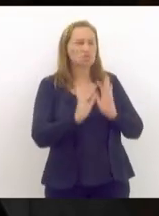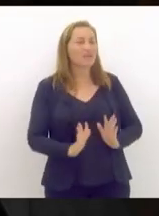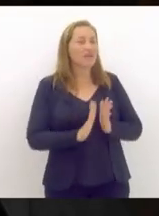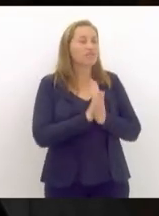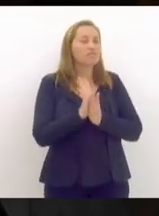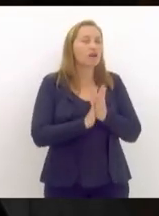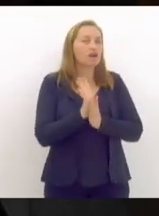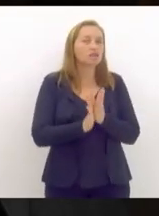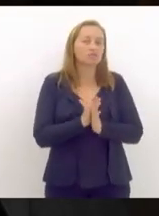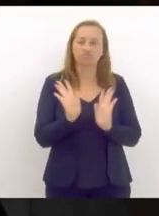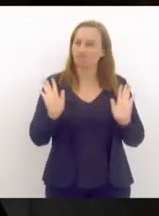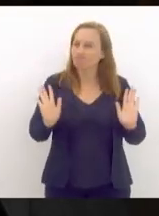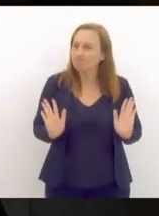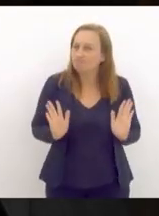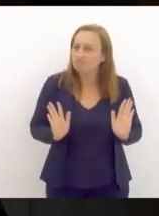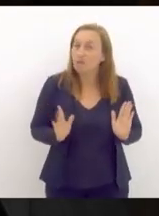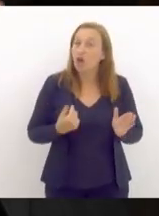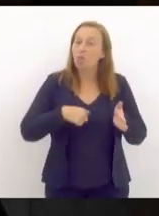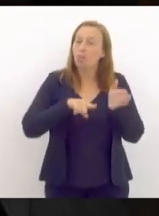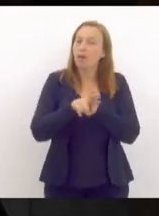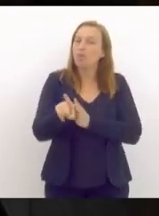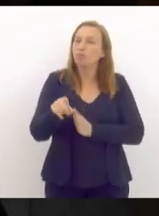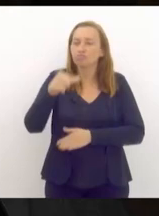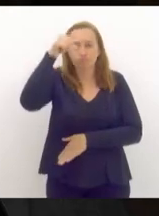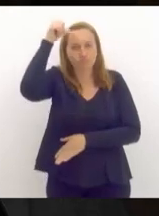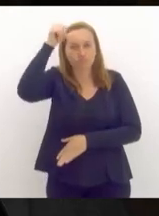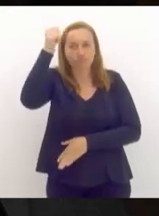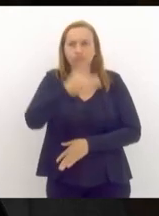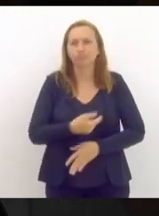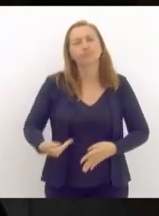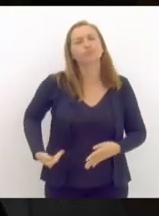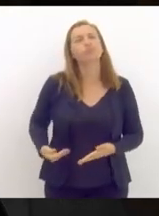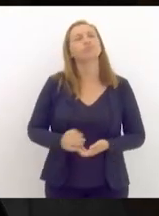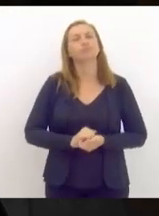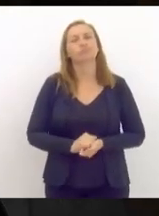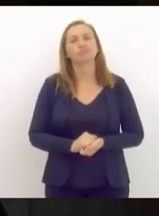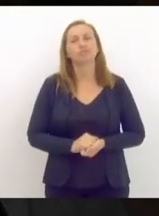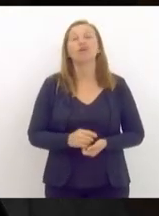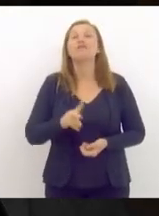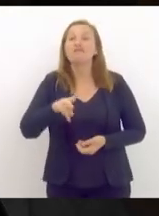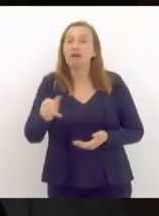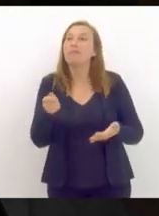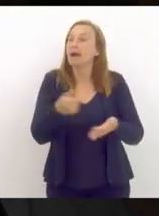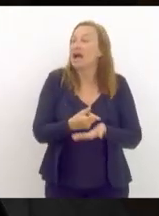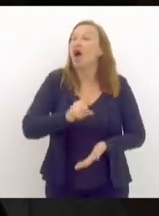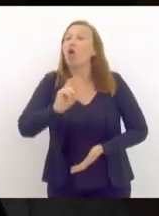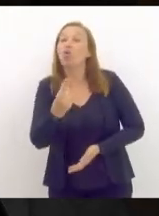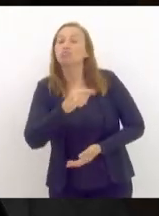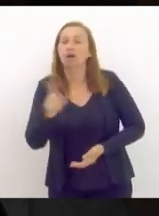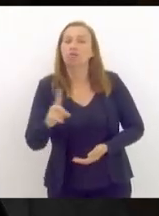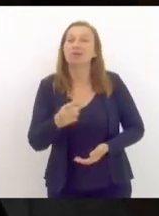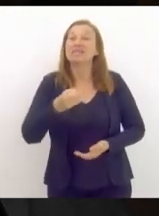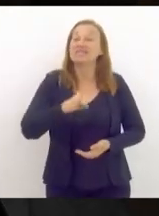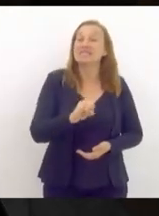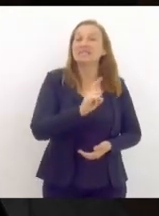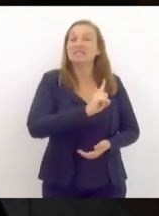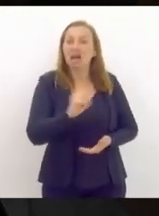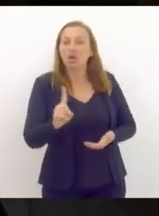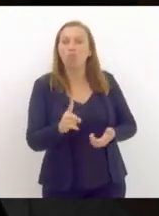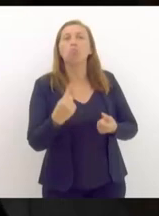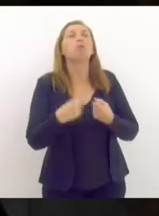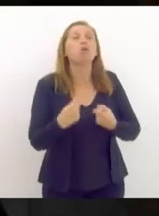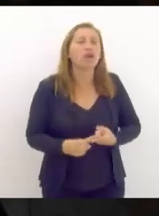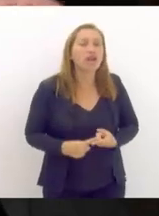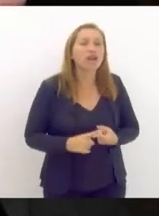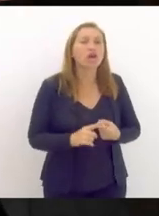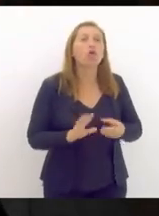é a sua posição. Eu pergunto ao governador Cláudio Castro: vai dar ou não vai dar? Se não vai dar, não vai dar por quê? Qual